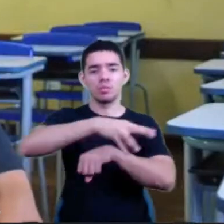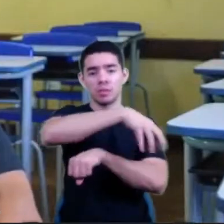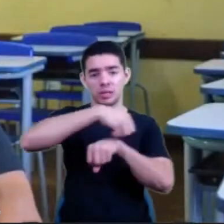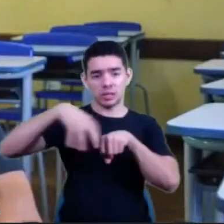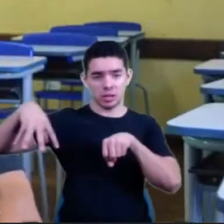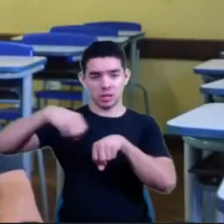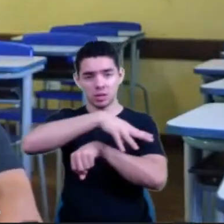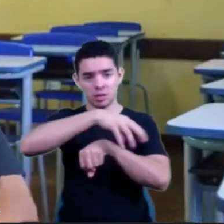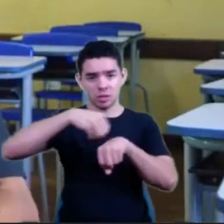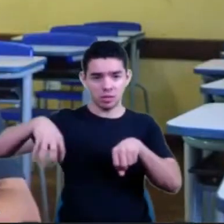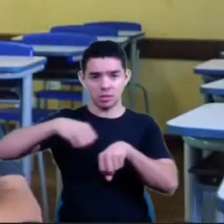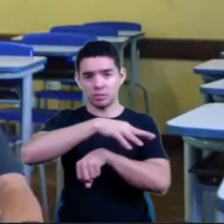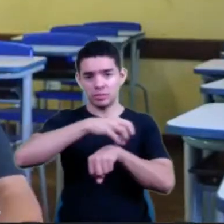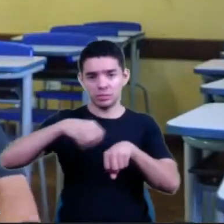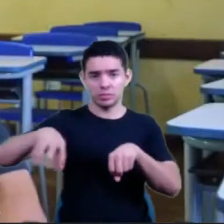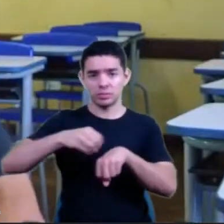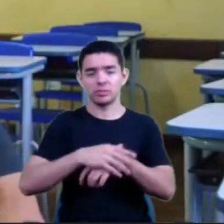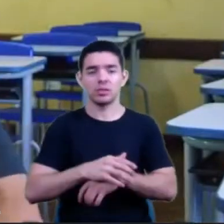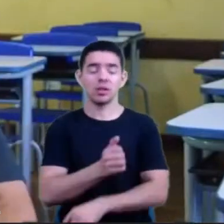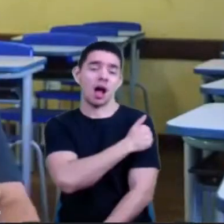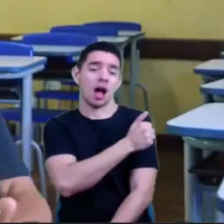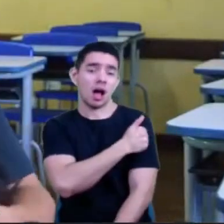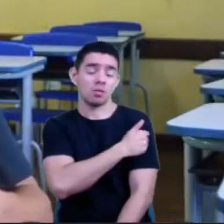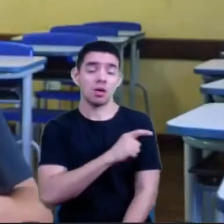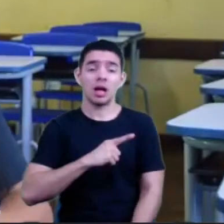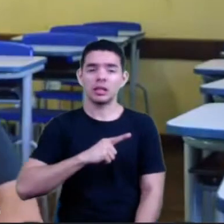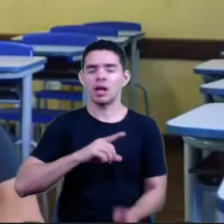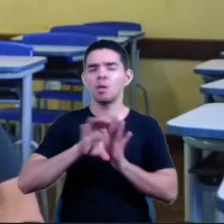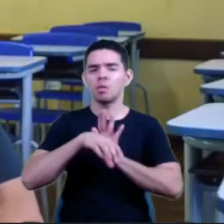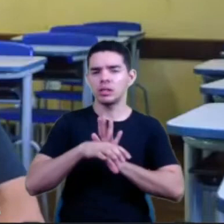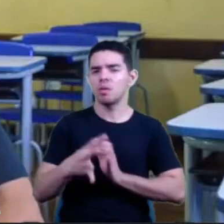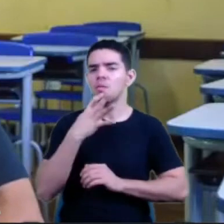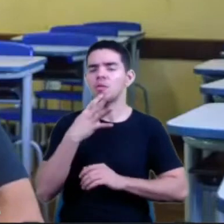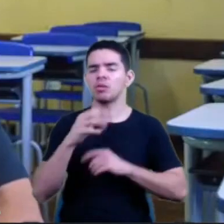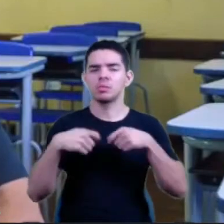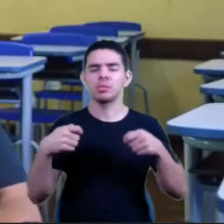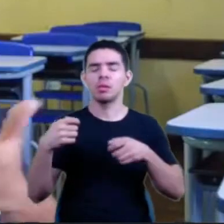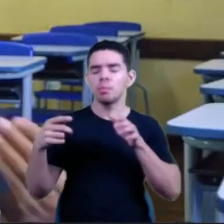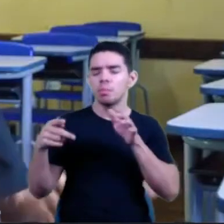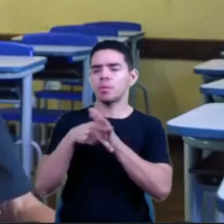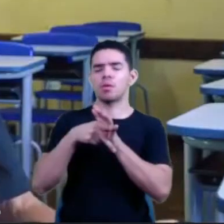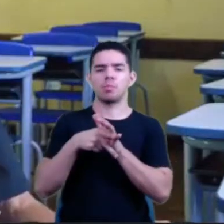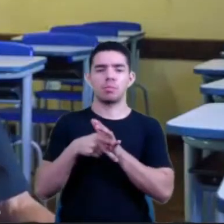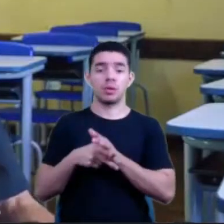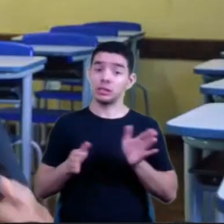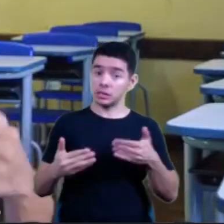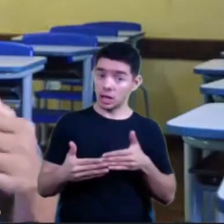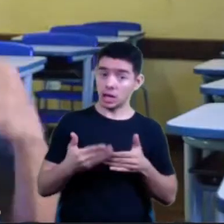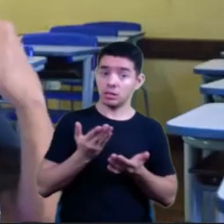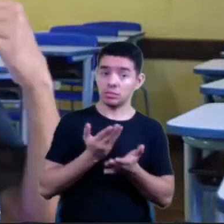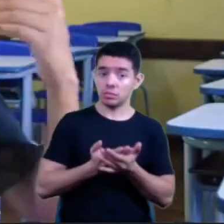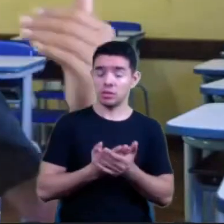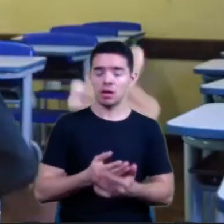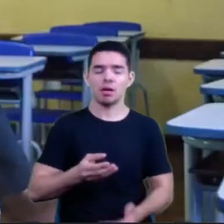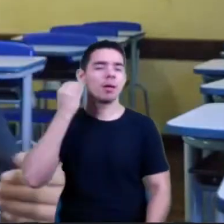uma mediadora. O aluno ele traz os seus conceitos e o seu conhecimento próprio, seja da sala de